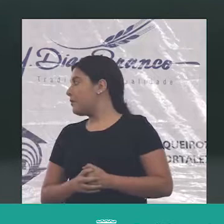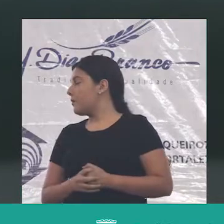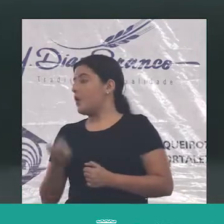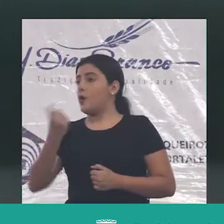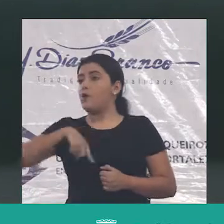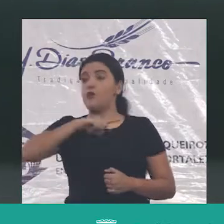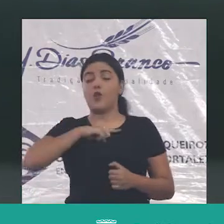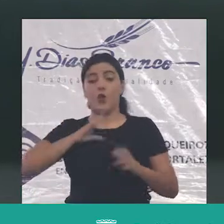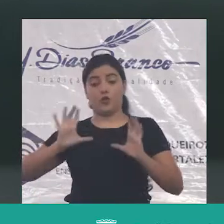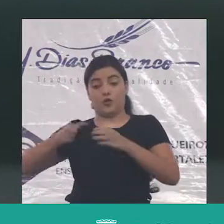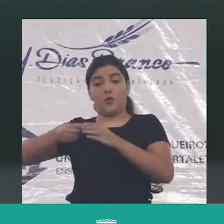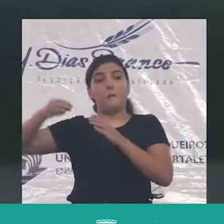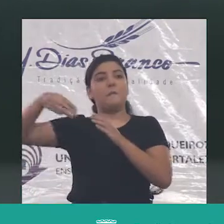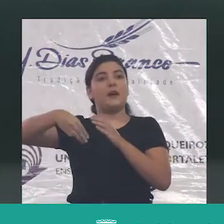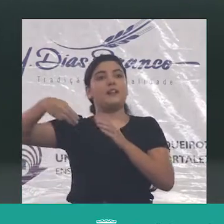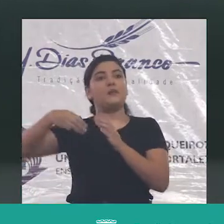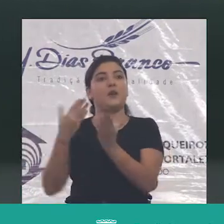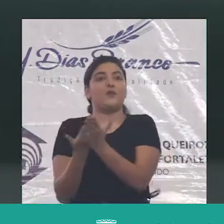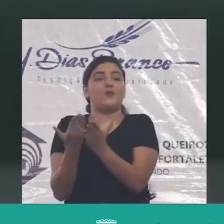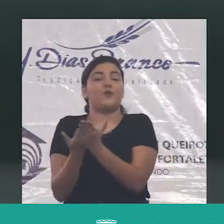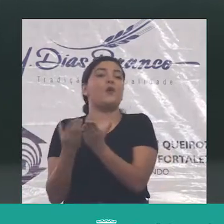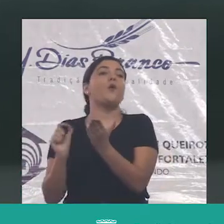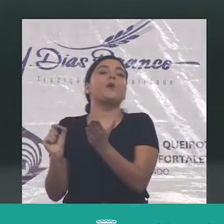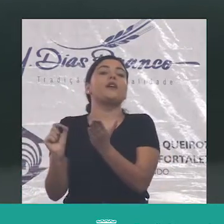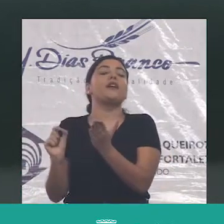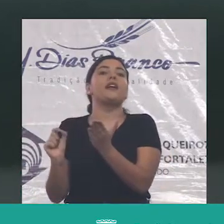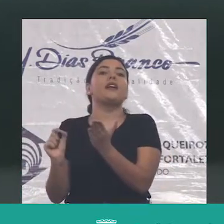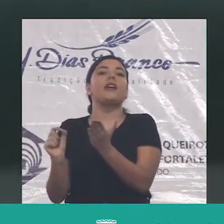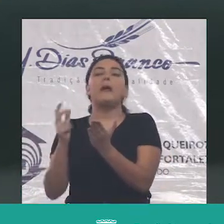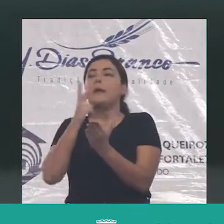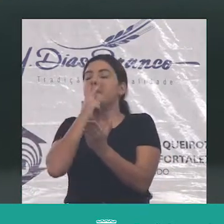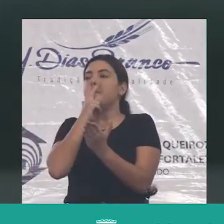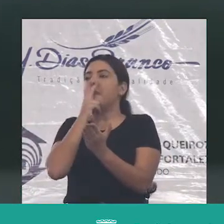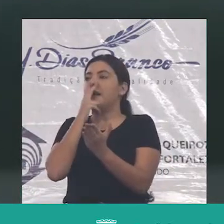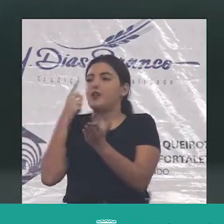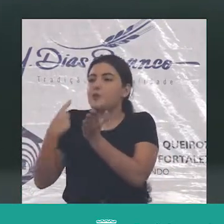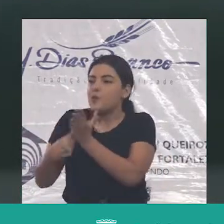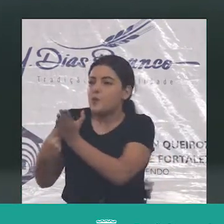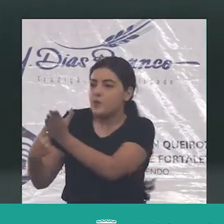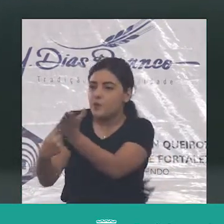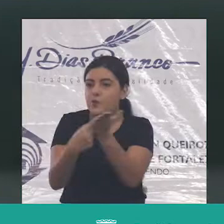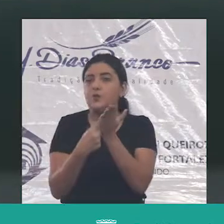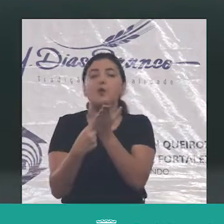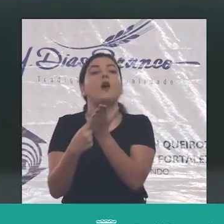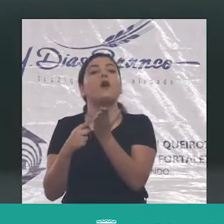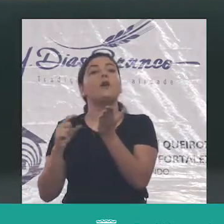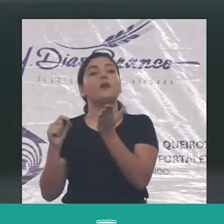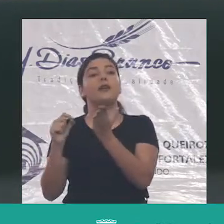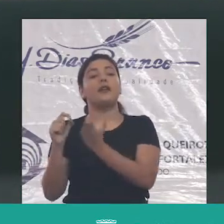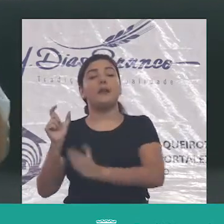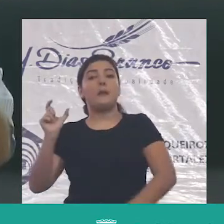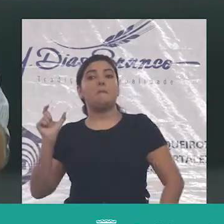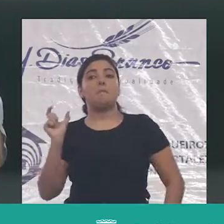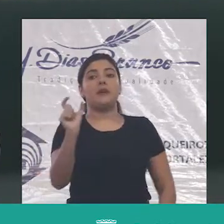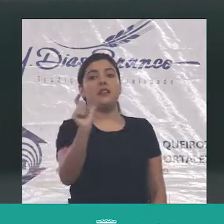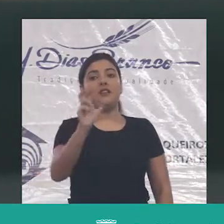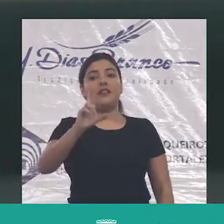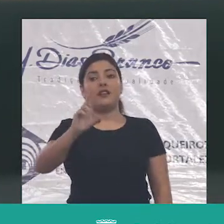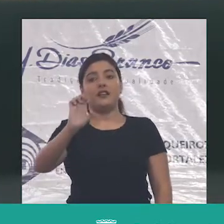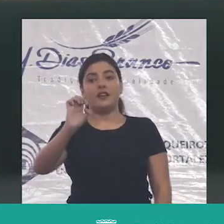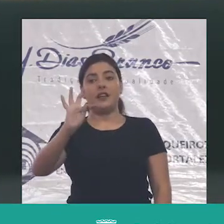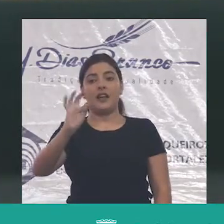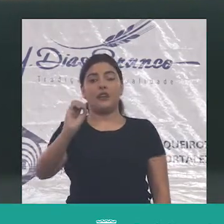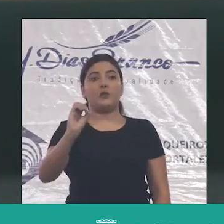nós da matemática resolvemos adotar como convenção que a palavra reto, ela pode